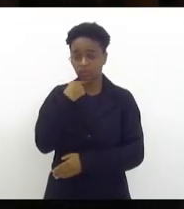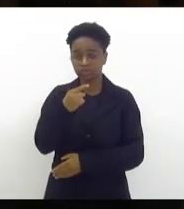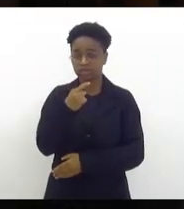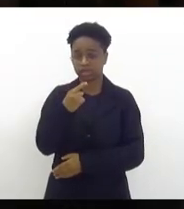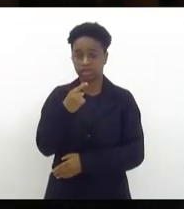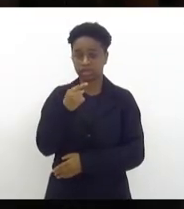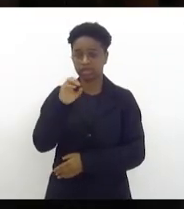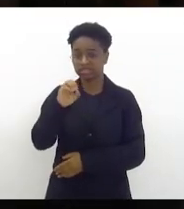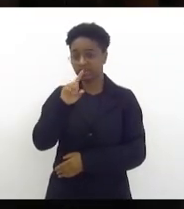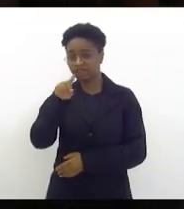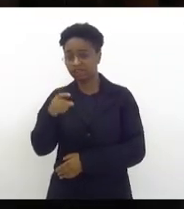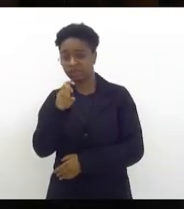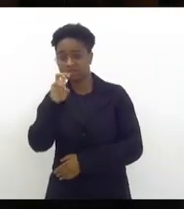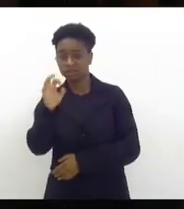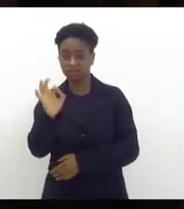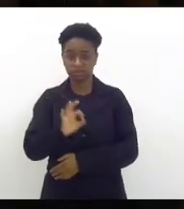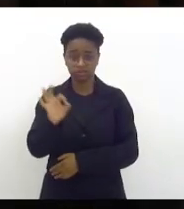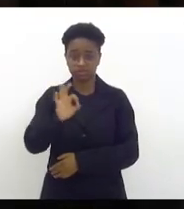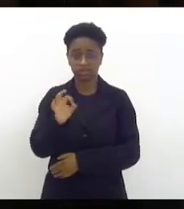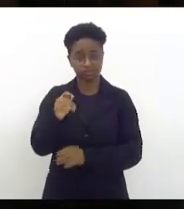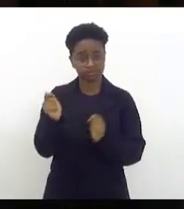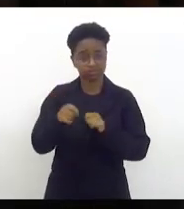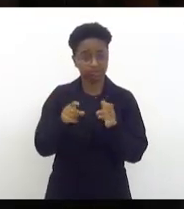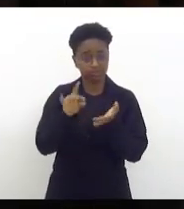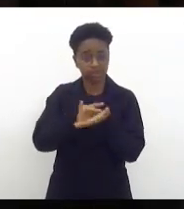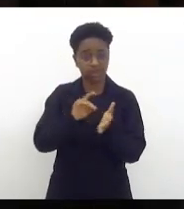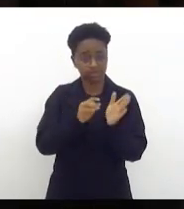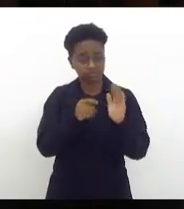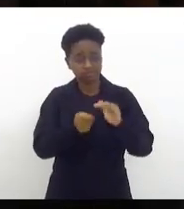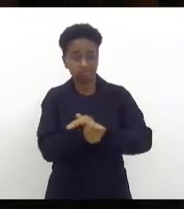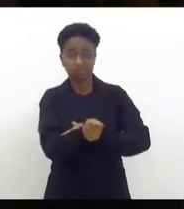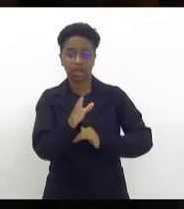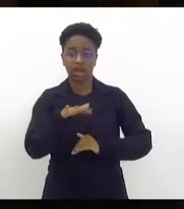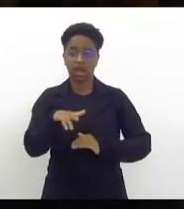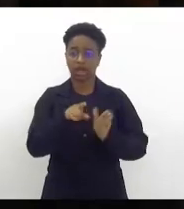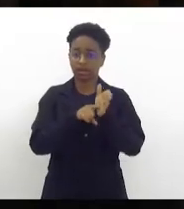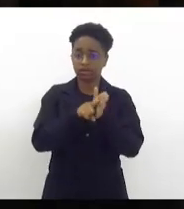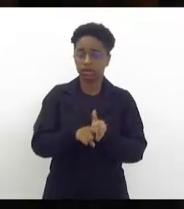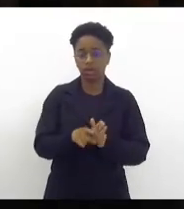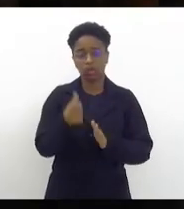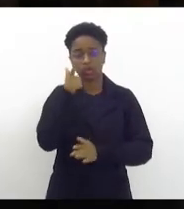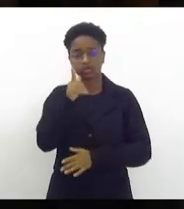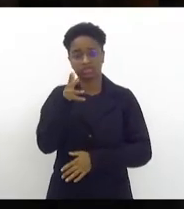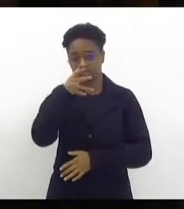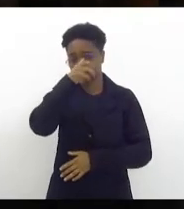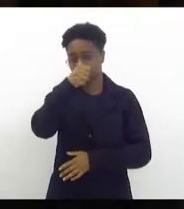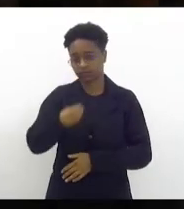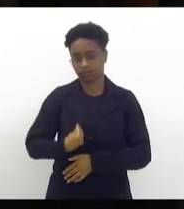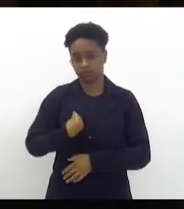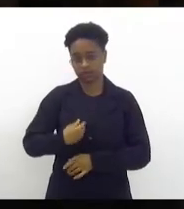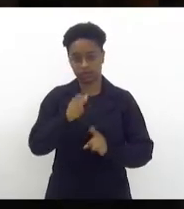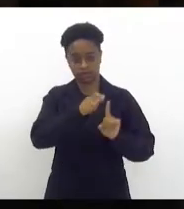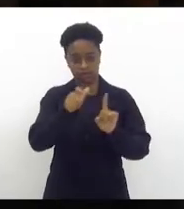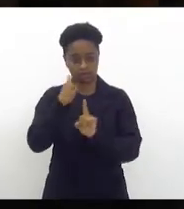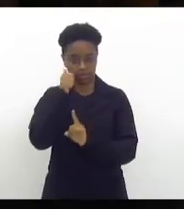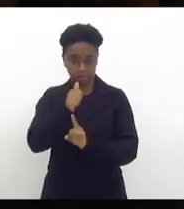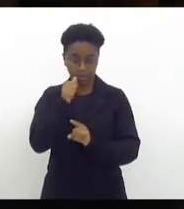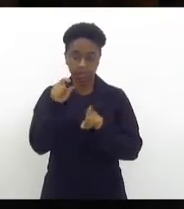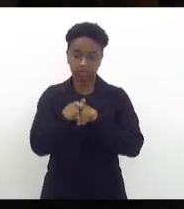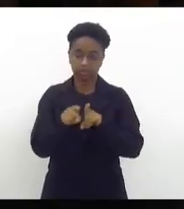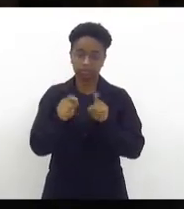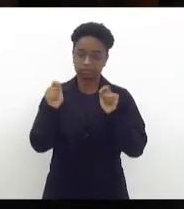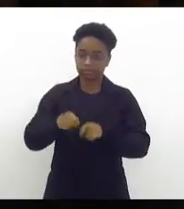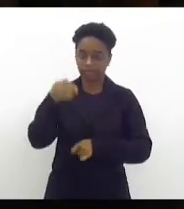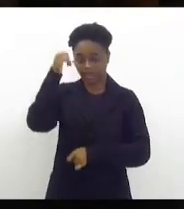0,5% desse investimento em investigação que poderia, inclusive, salvar a vida de uma mulher, que poderia, inclusive,